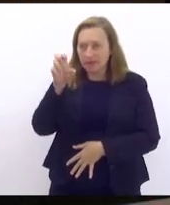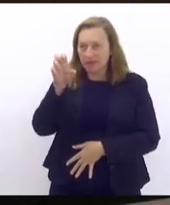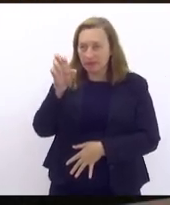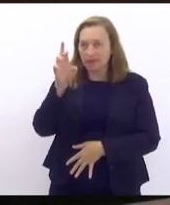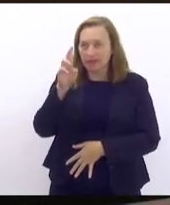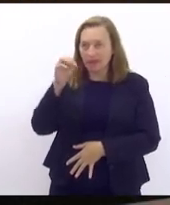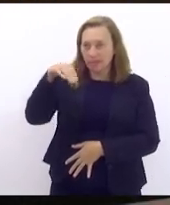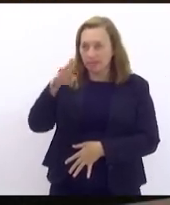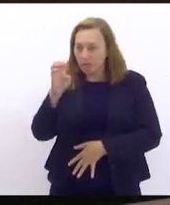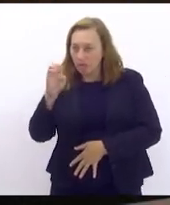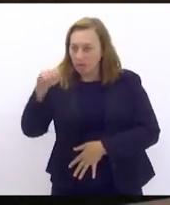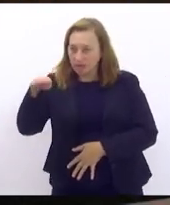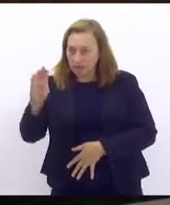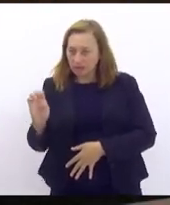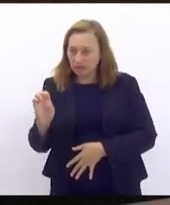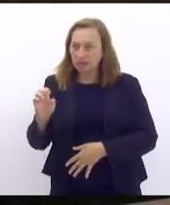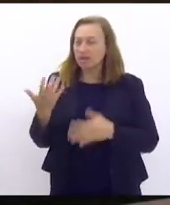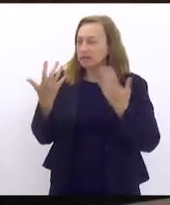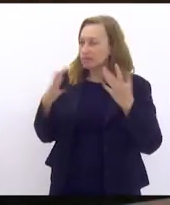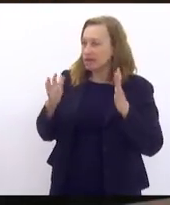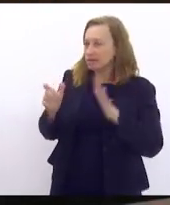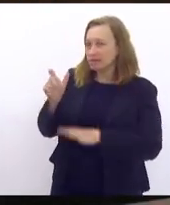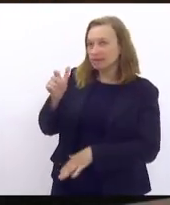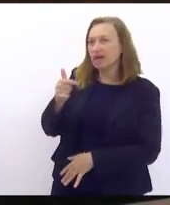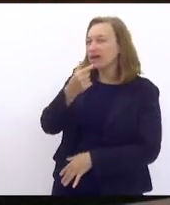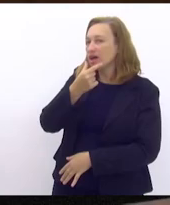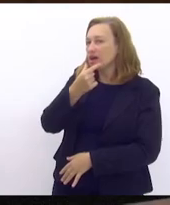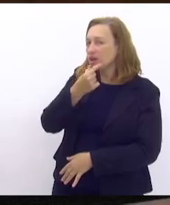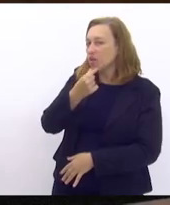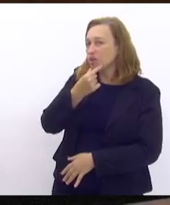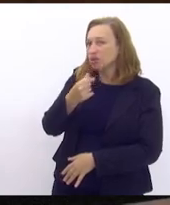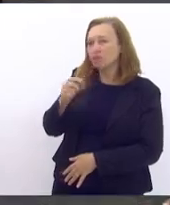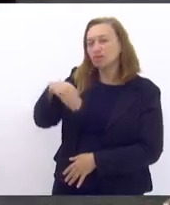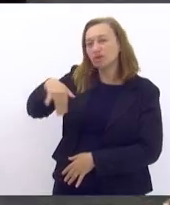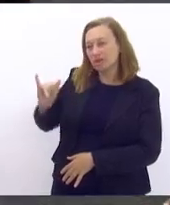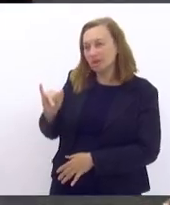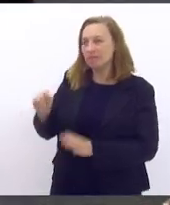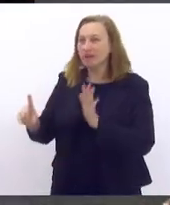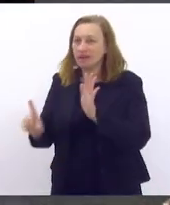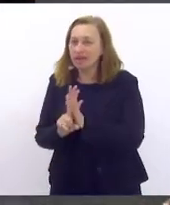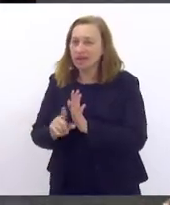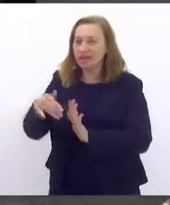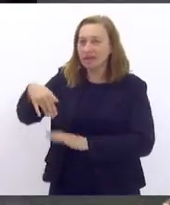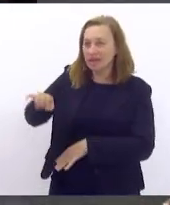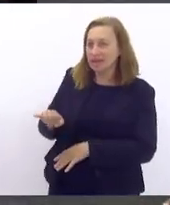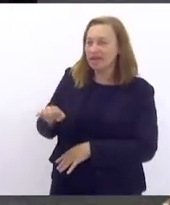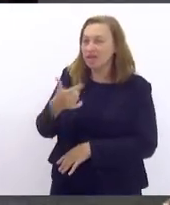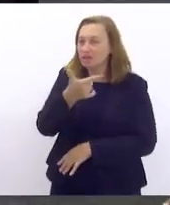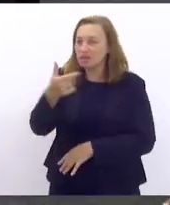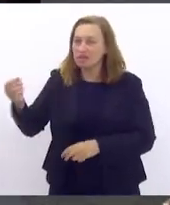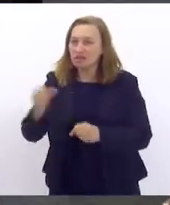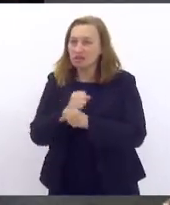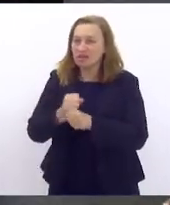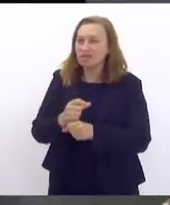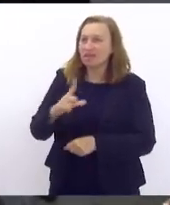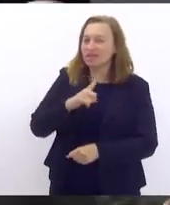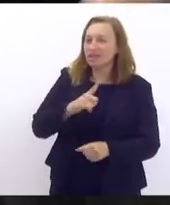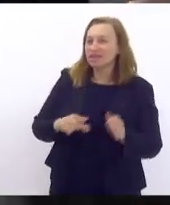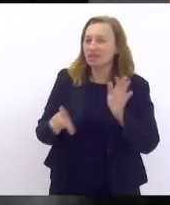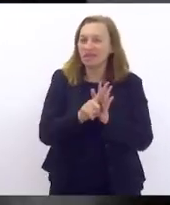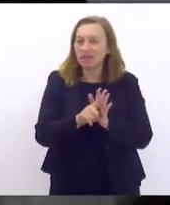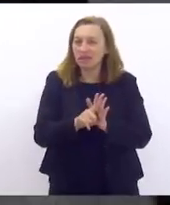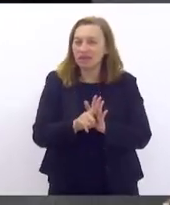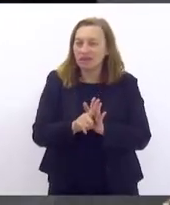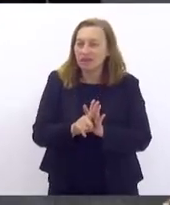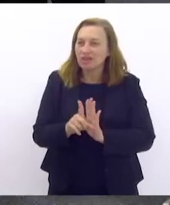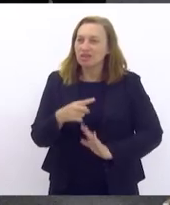e parabenizar o Gui pela lei Gui, marcando história. Daqui a 200 anos, Gui, vai ter uma lei no Rio de Janeiro, quando nenhum de